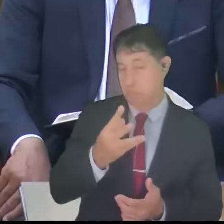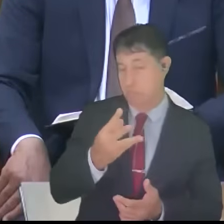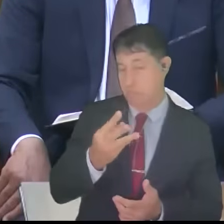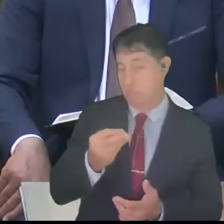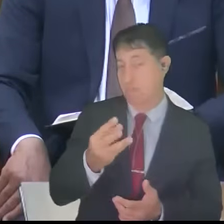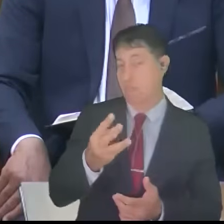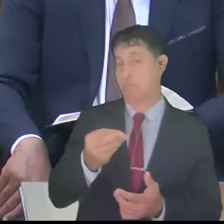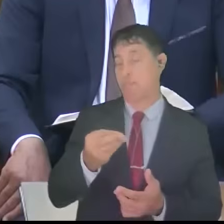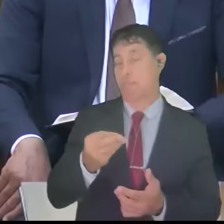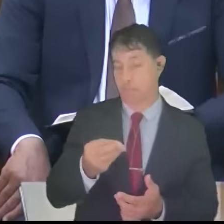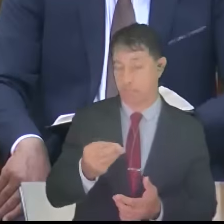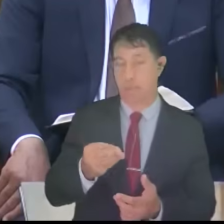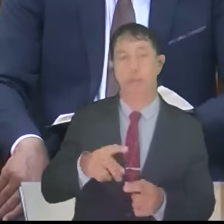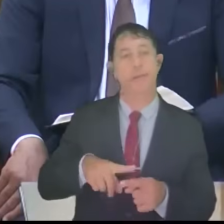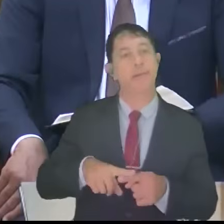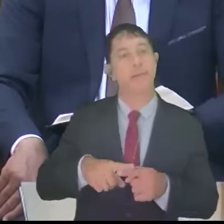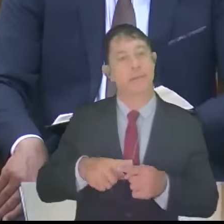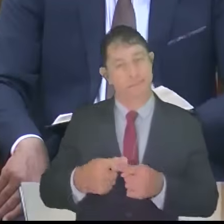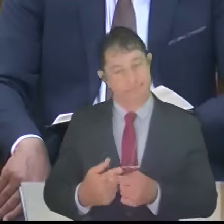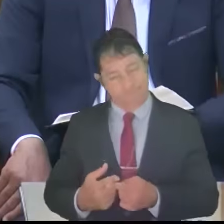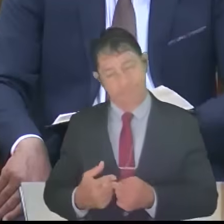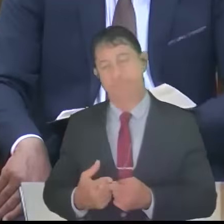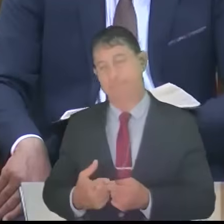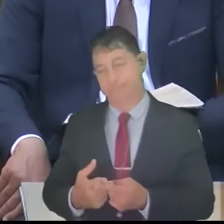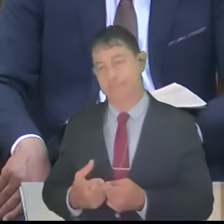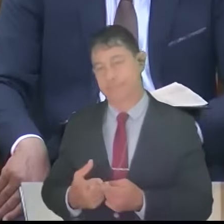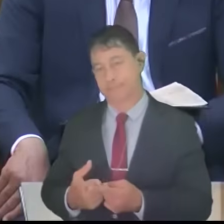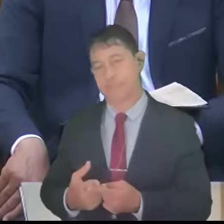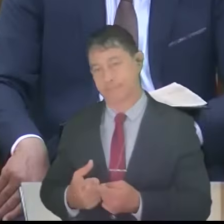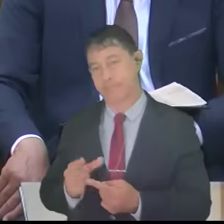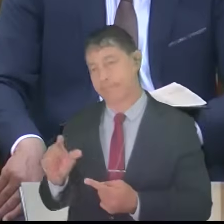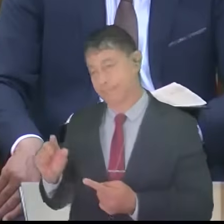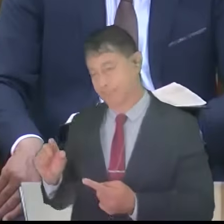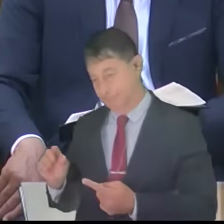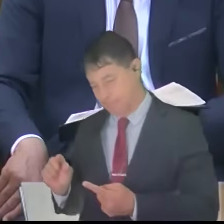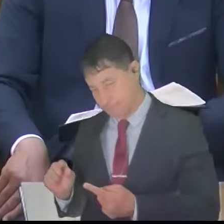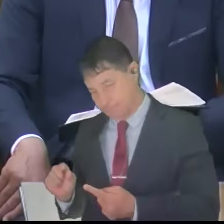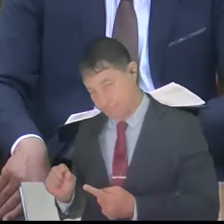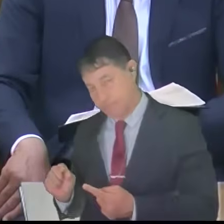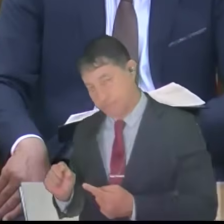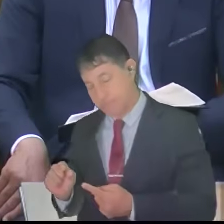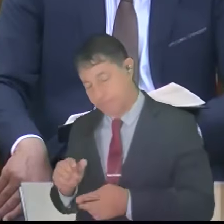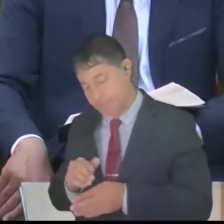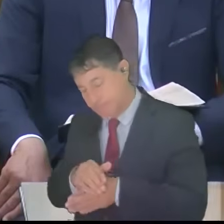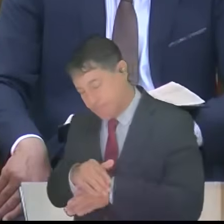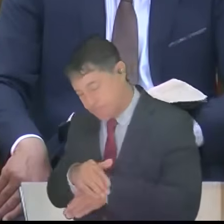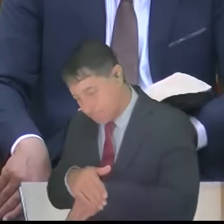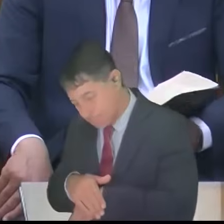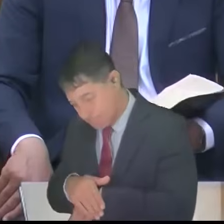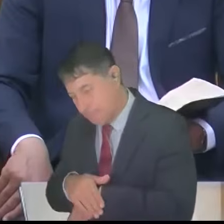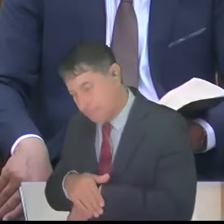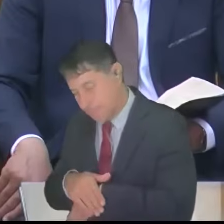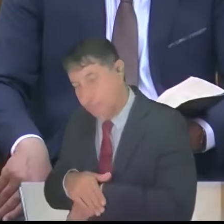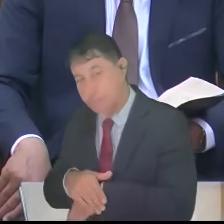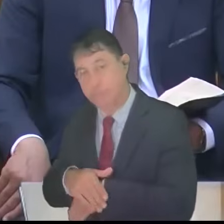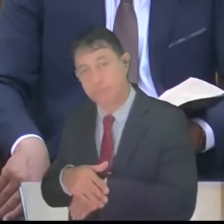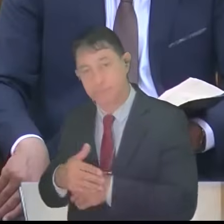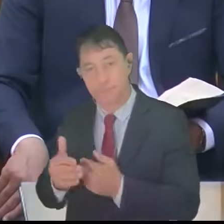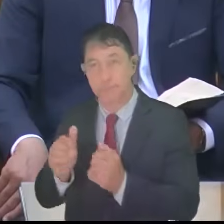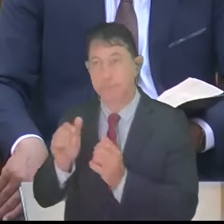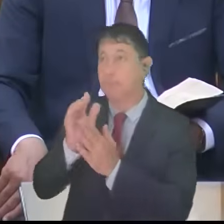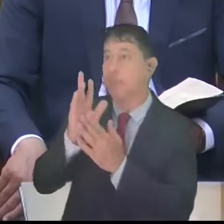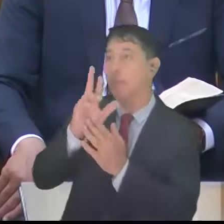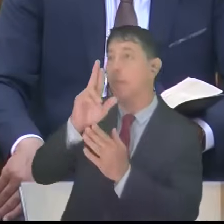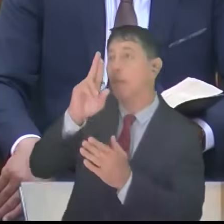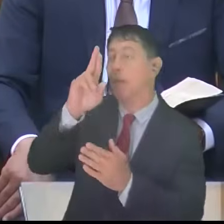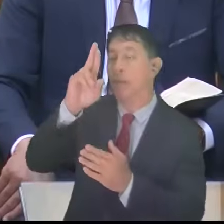pessoa é educada, mas ao mesmo tempo ela é pequenina, aleluia, por causa da humildade. Louvado seja